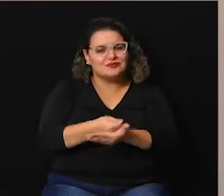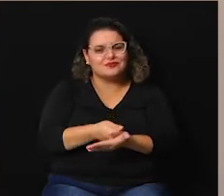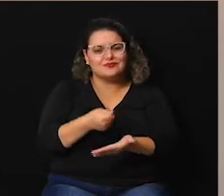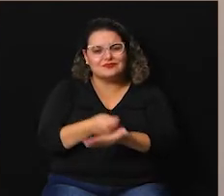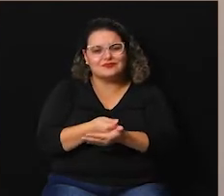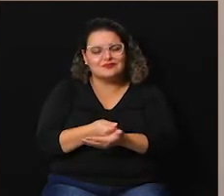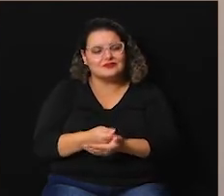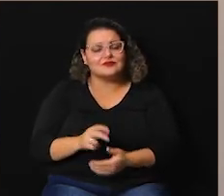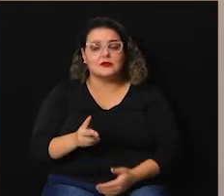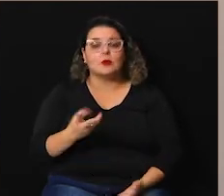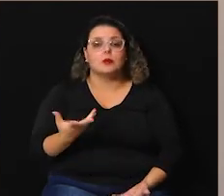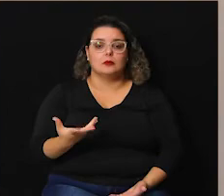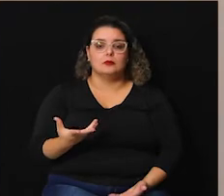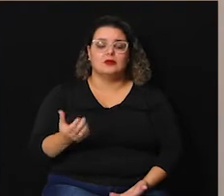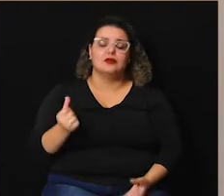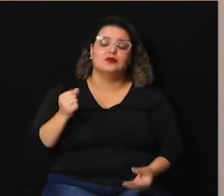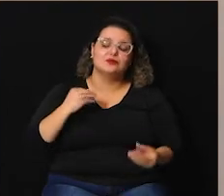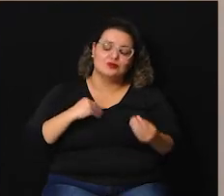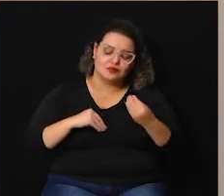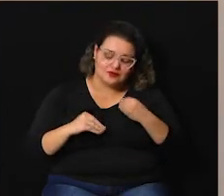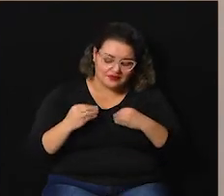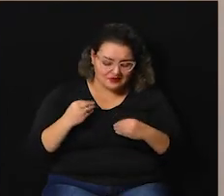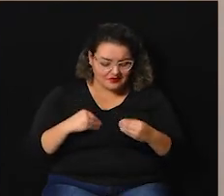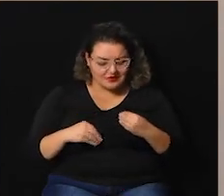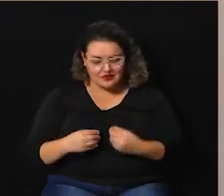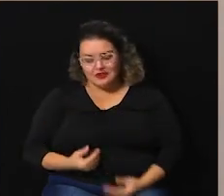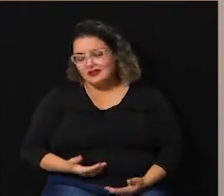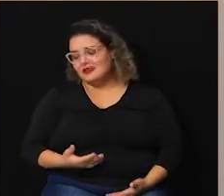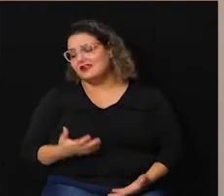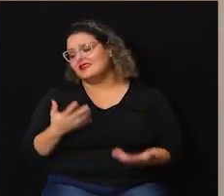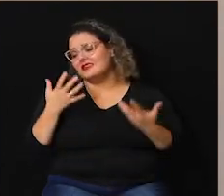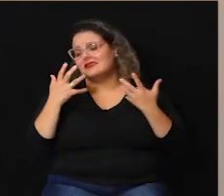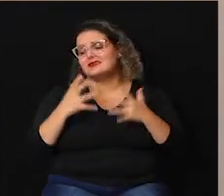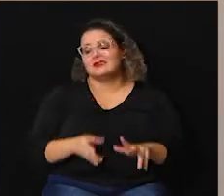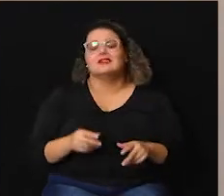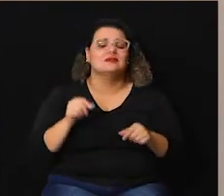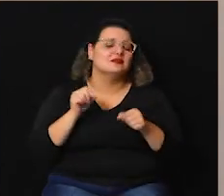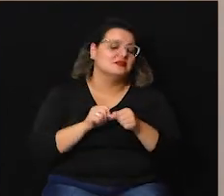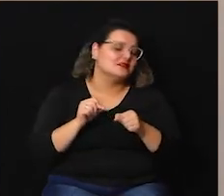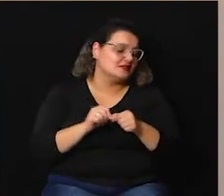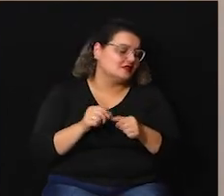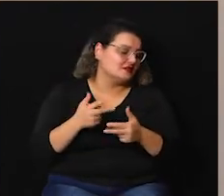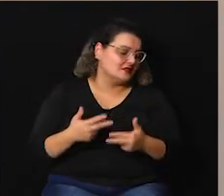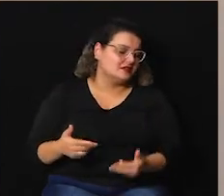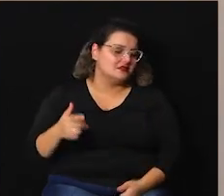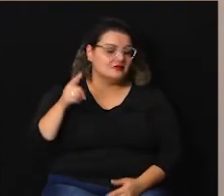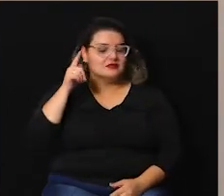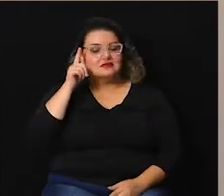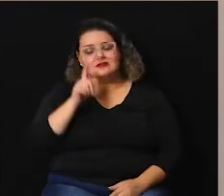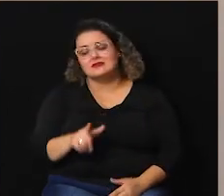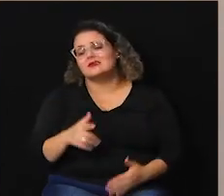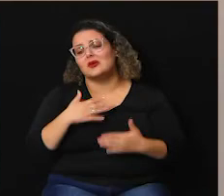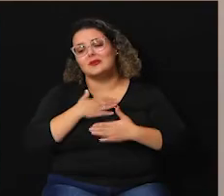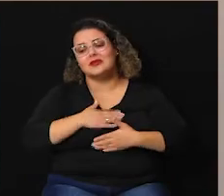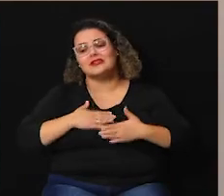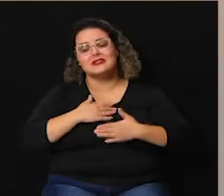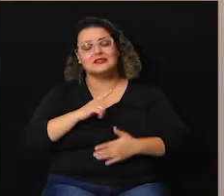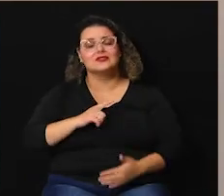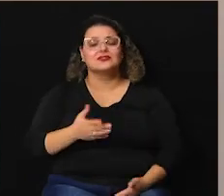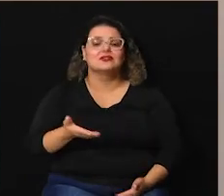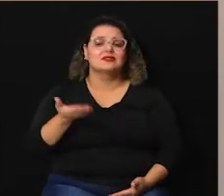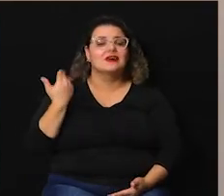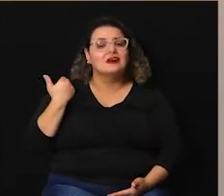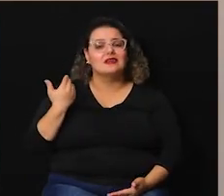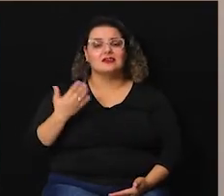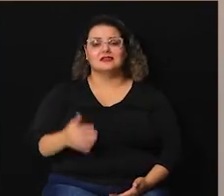tempo todo. E os sintomas depressivos também, puxa, eu não tenho energia, eu não quero fazer as coisas, eu não consigo ter o mesmo prazer que eu tinha